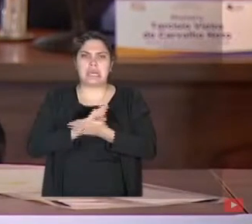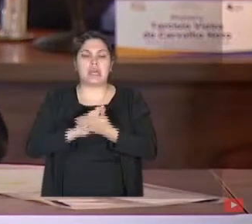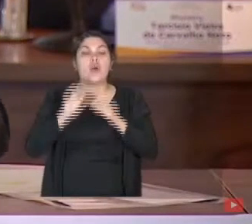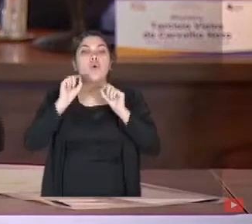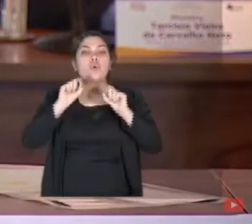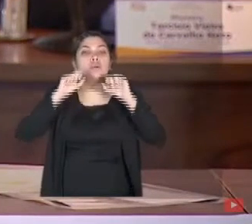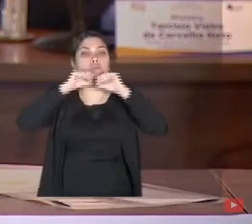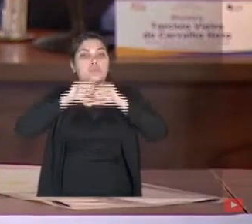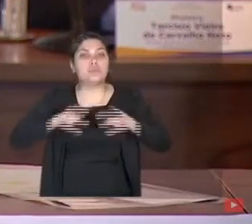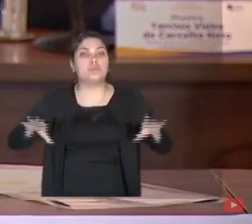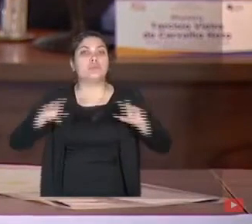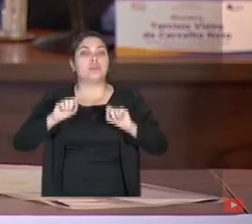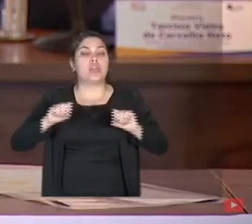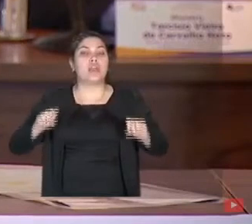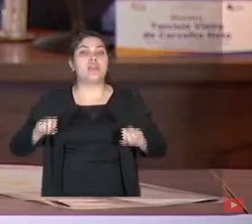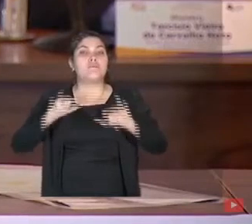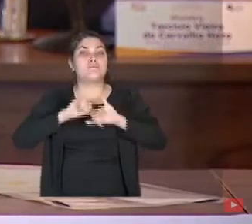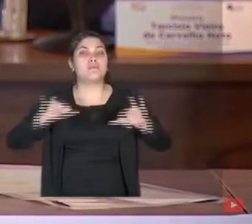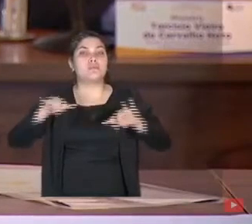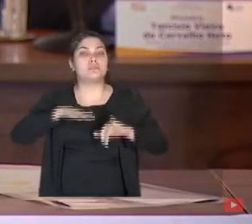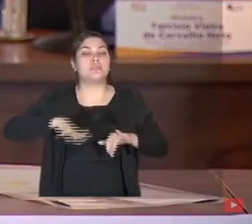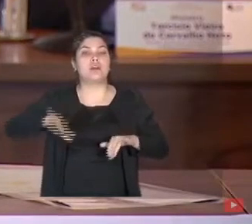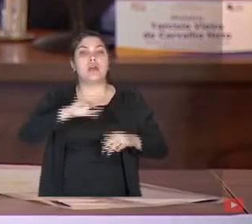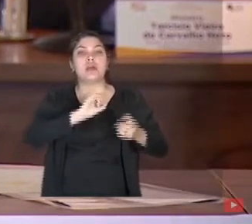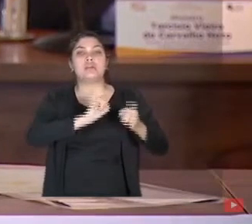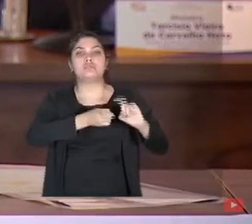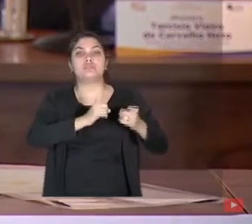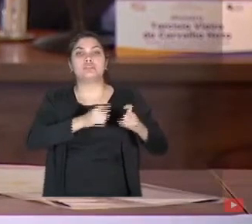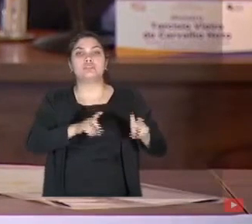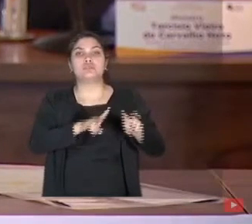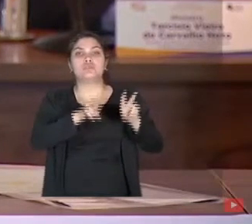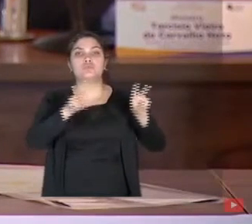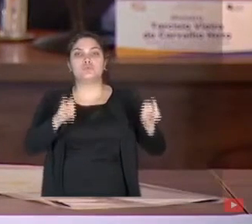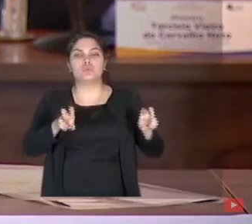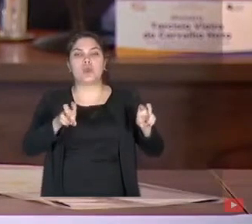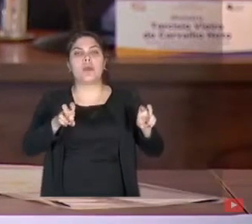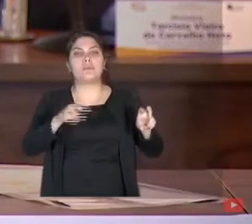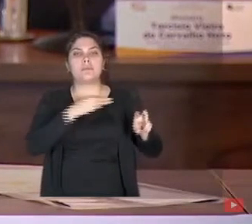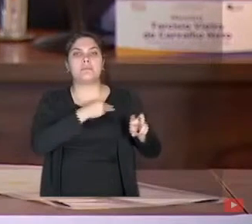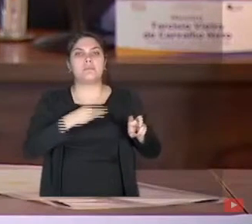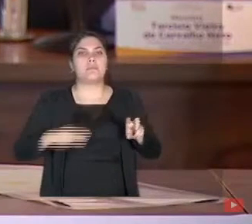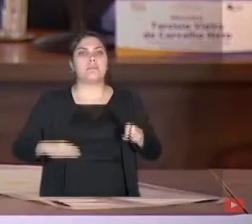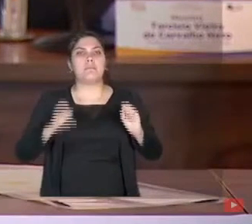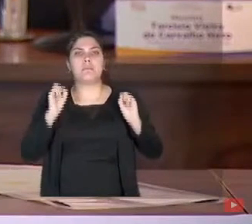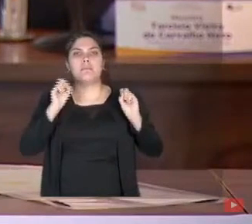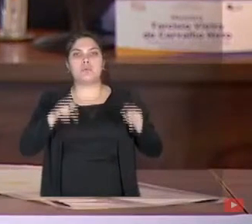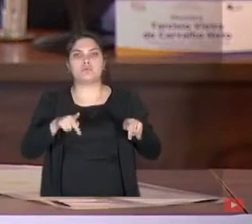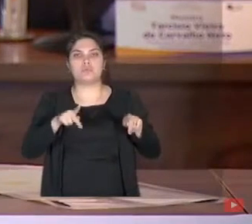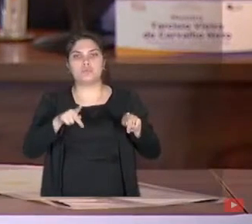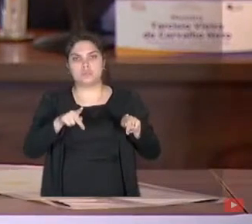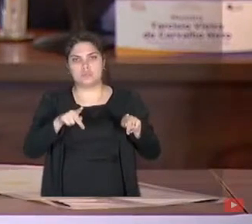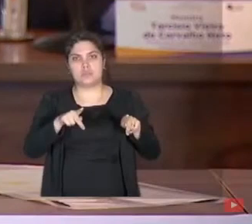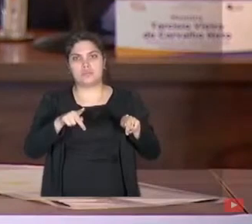vazou foram informações administrativas sobre ministros